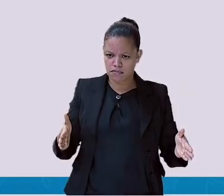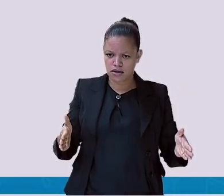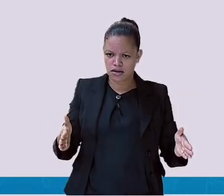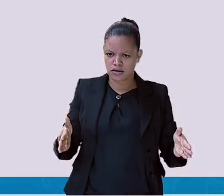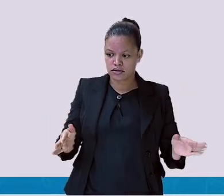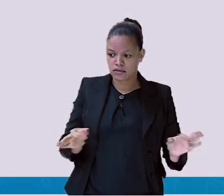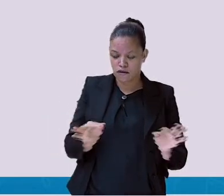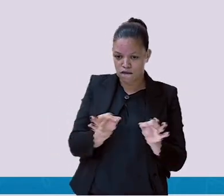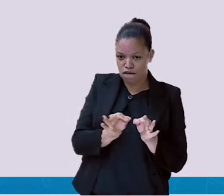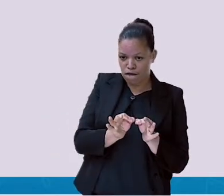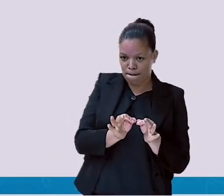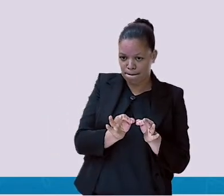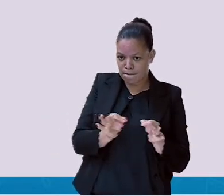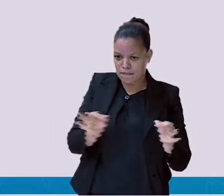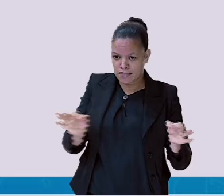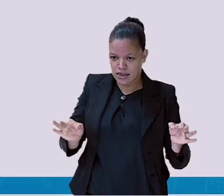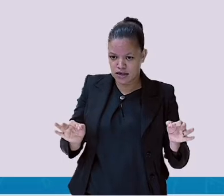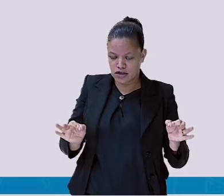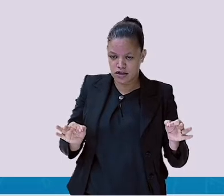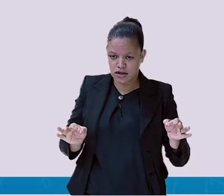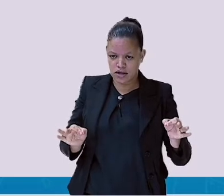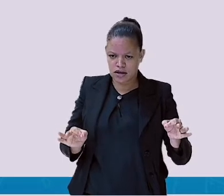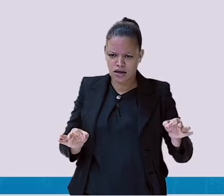não convencional, tá?